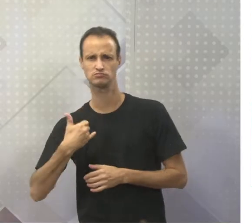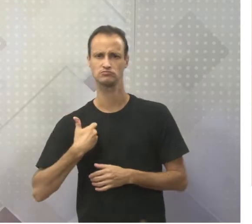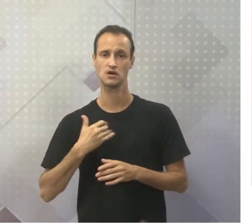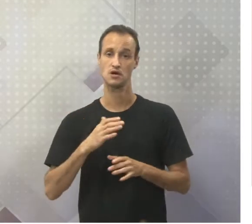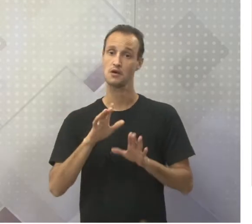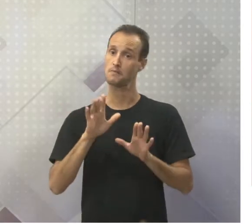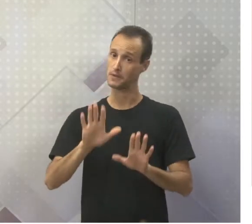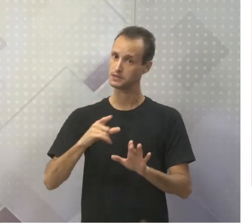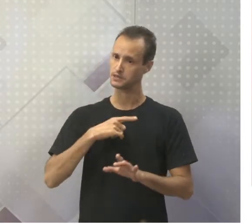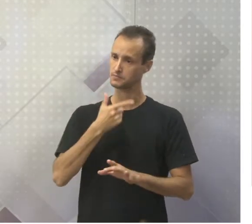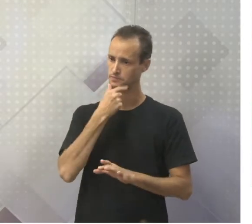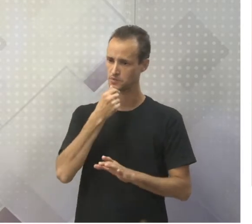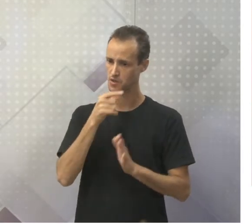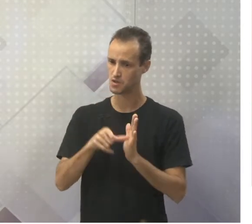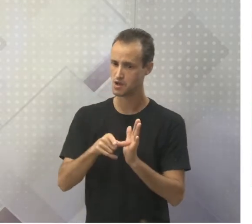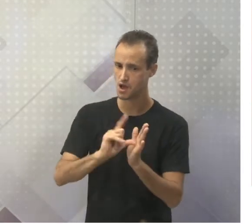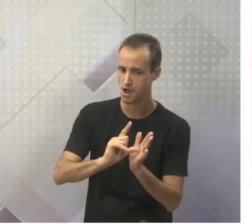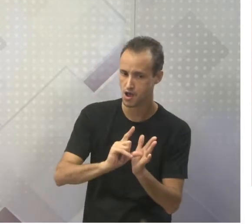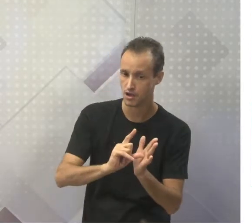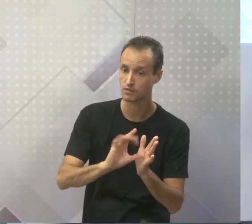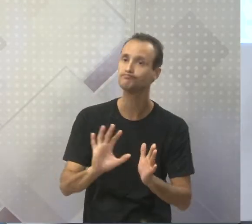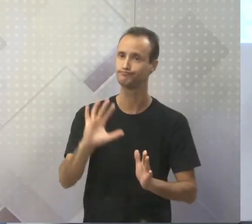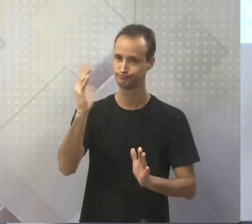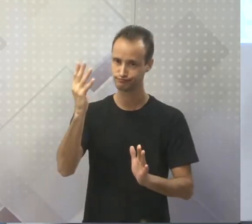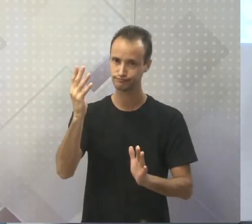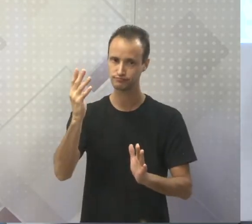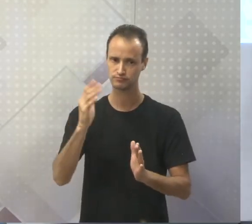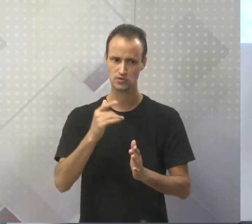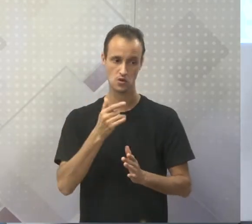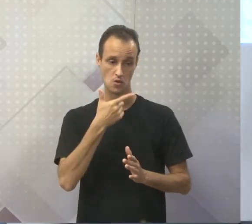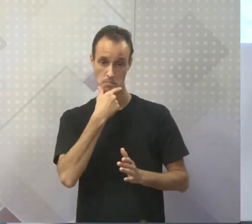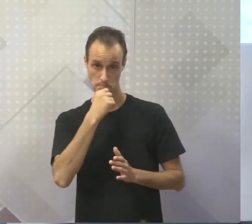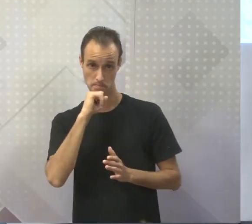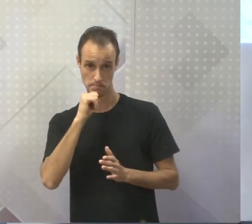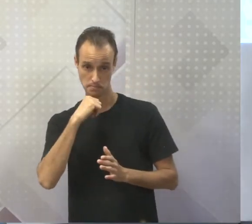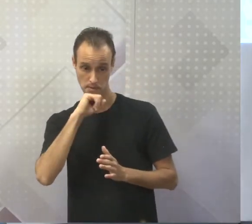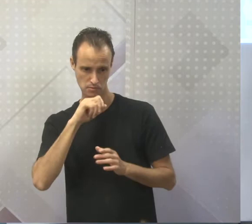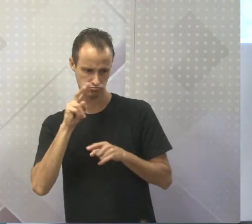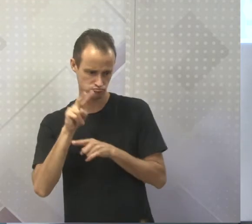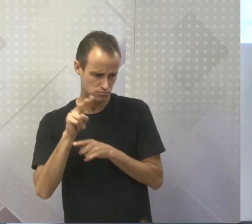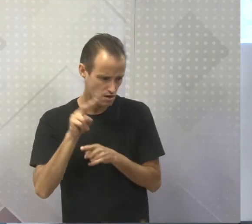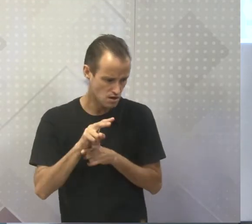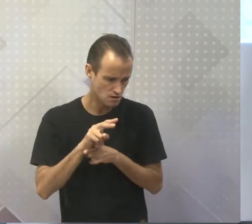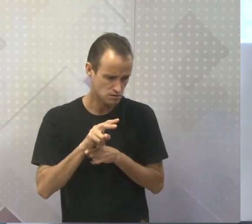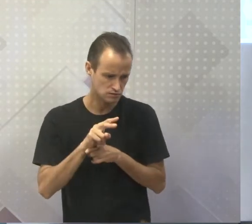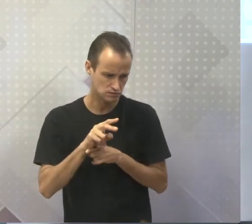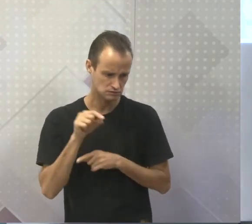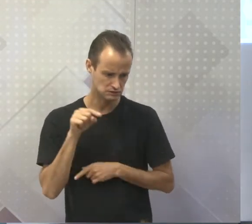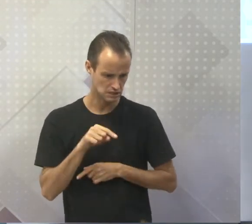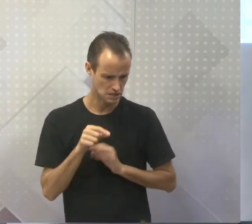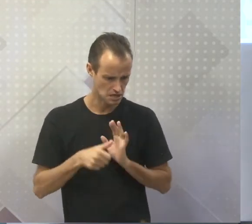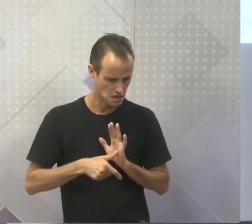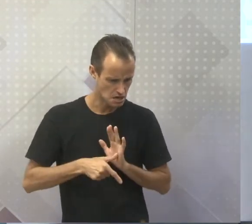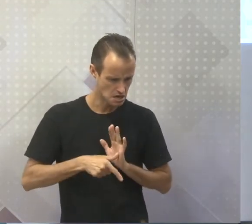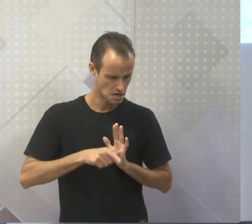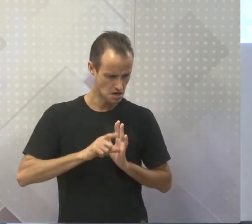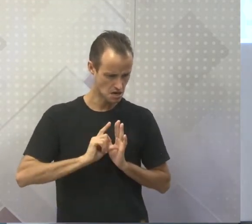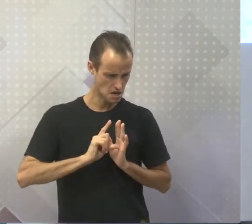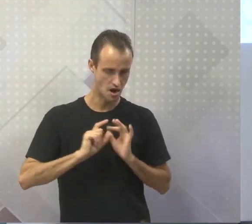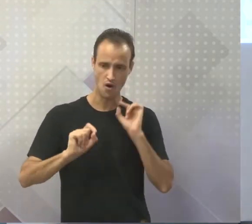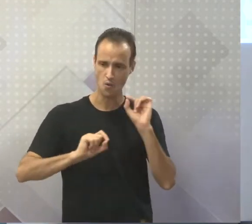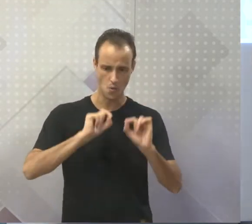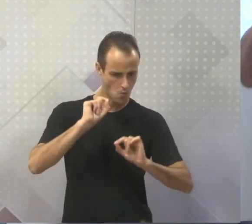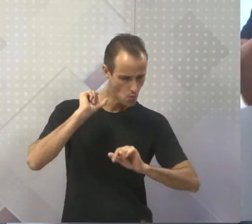isso. Aí os pais têm que prestar atenção. Que esse puberdade, ela está precoce. E ela pode alterar